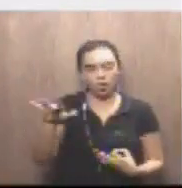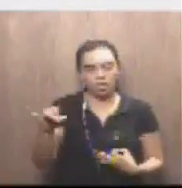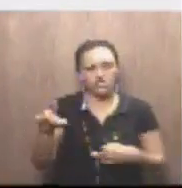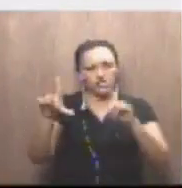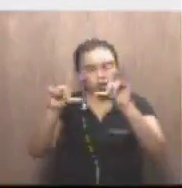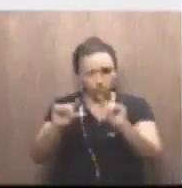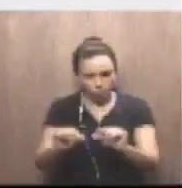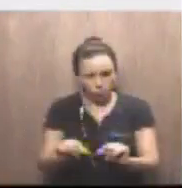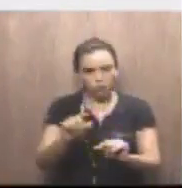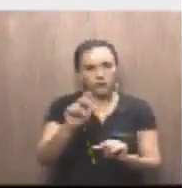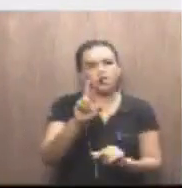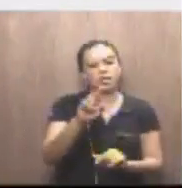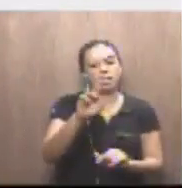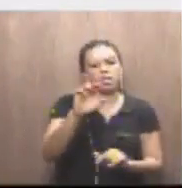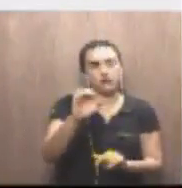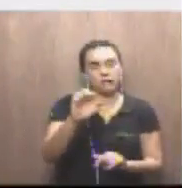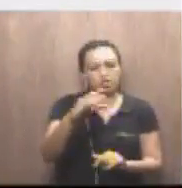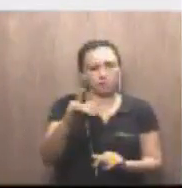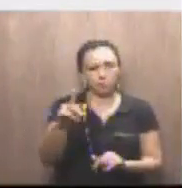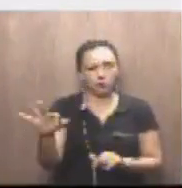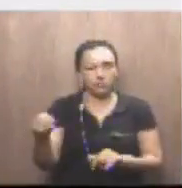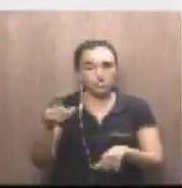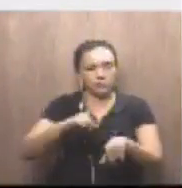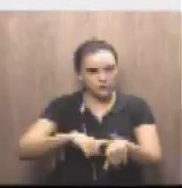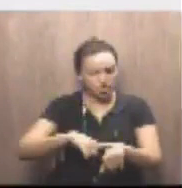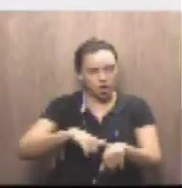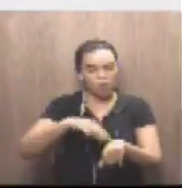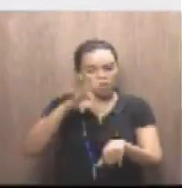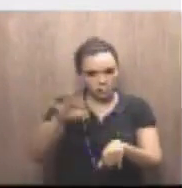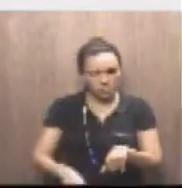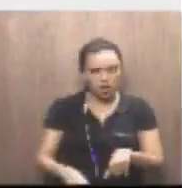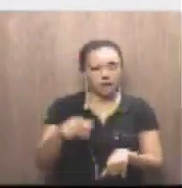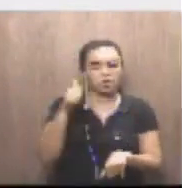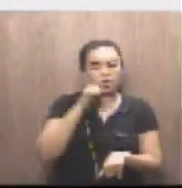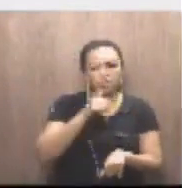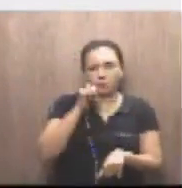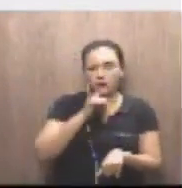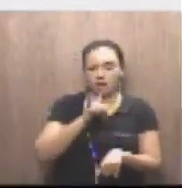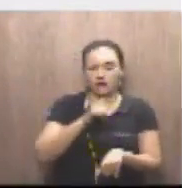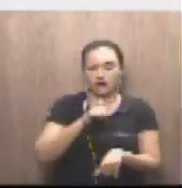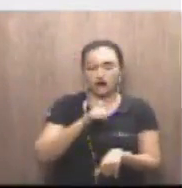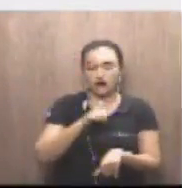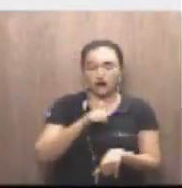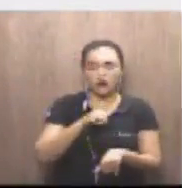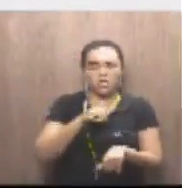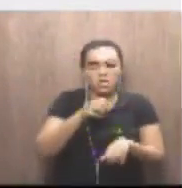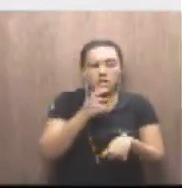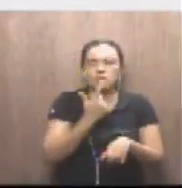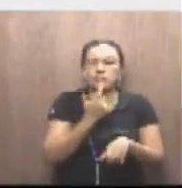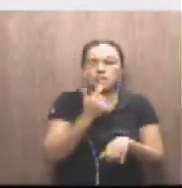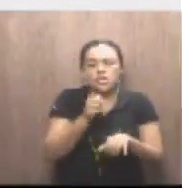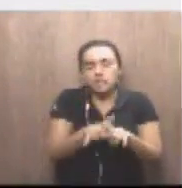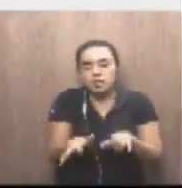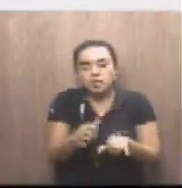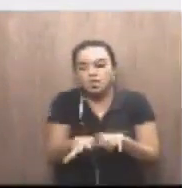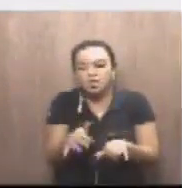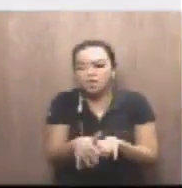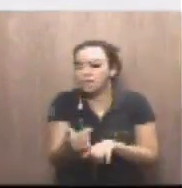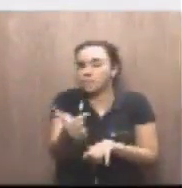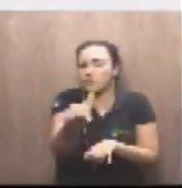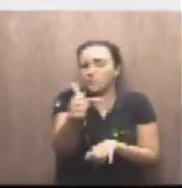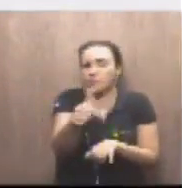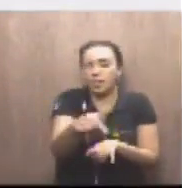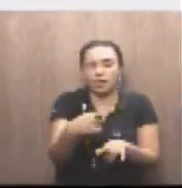os receptores de ocitocina, para que ela não venha ter uma hemorragia, por exemplo, porque esse